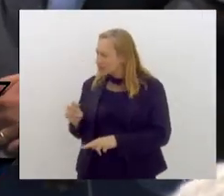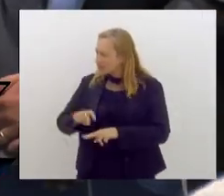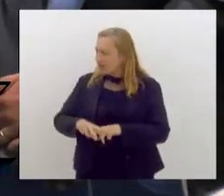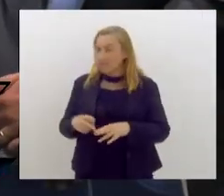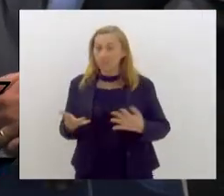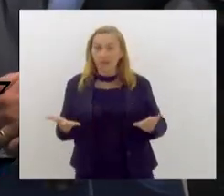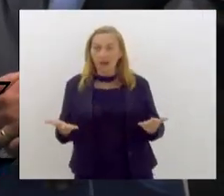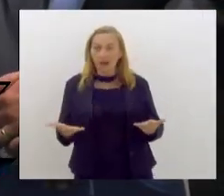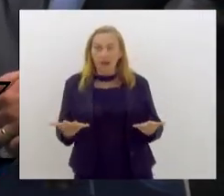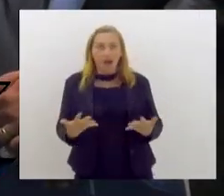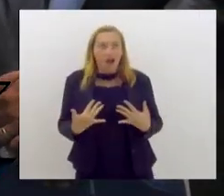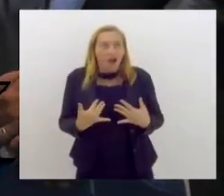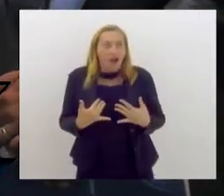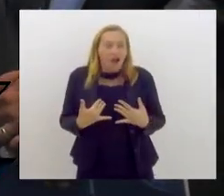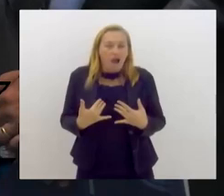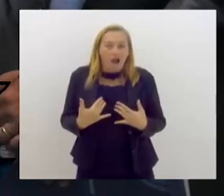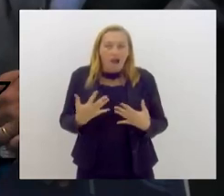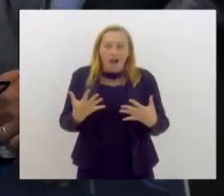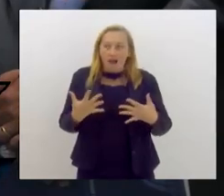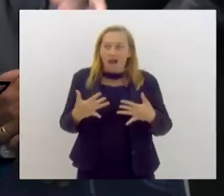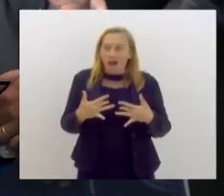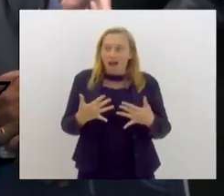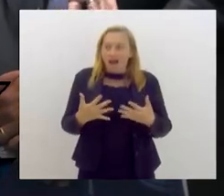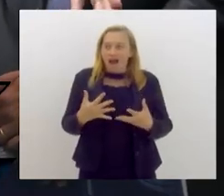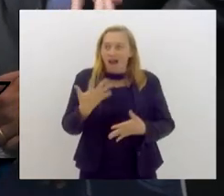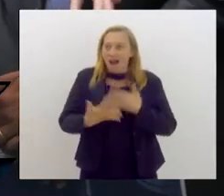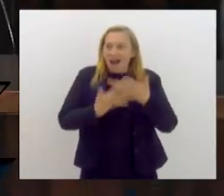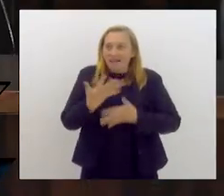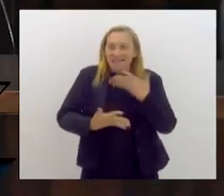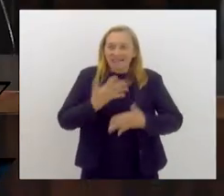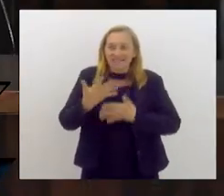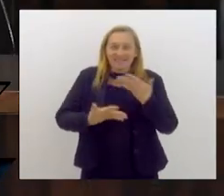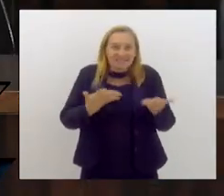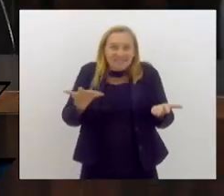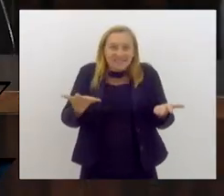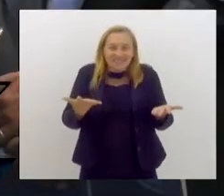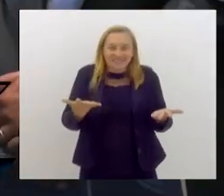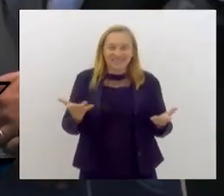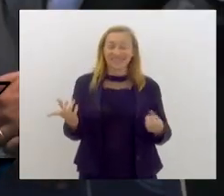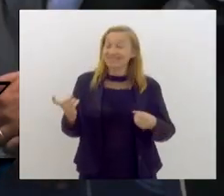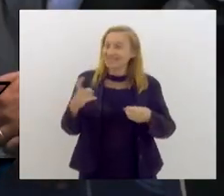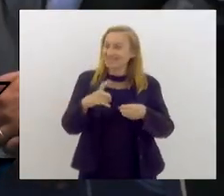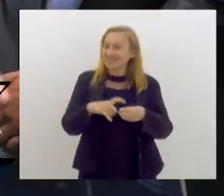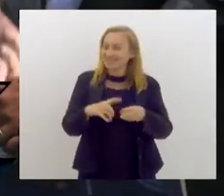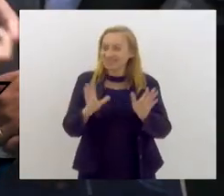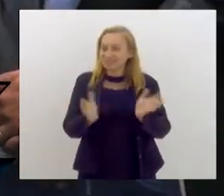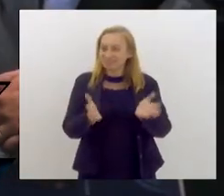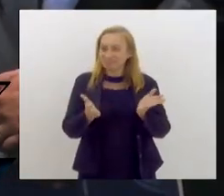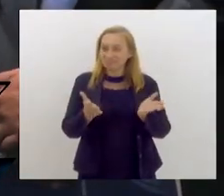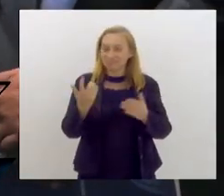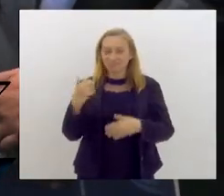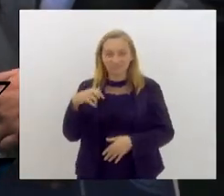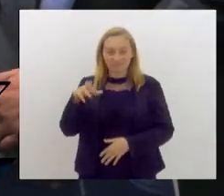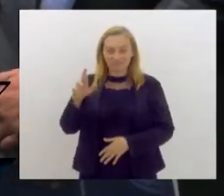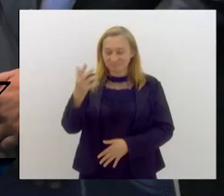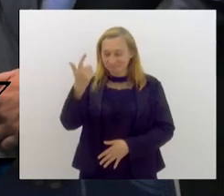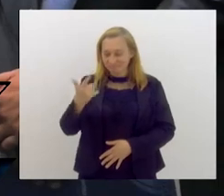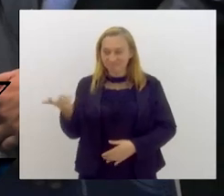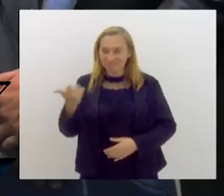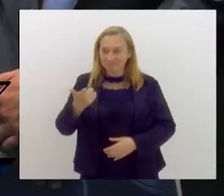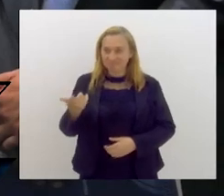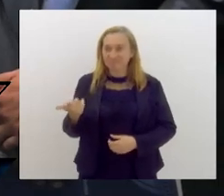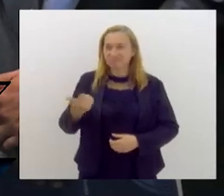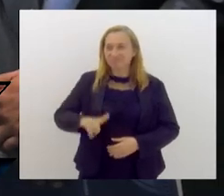que o espírito armado caiu. Aí voltou agora o Rosenberg Reis.